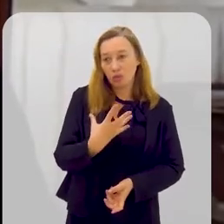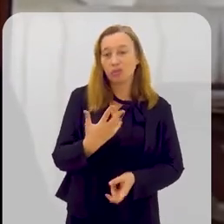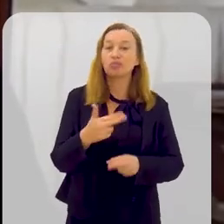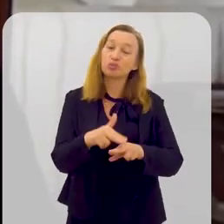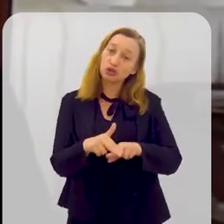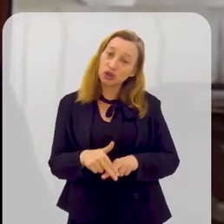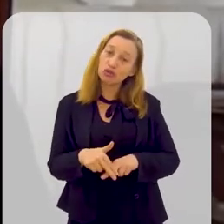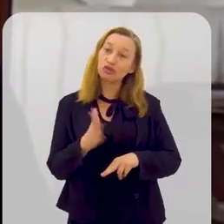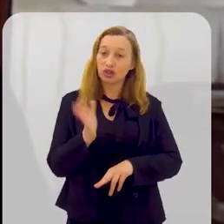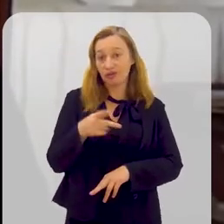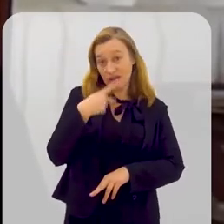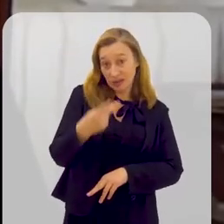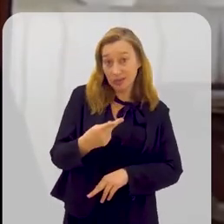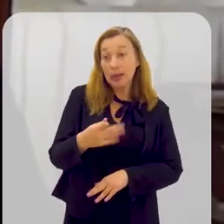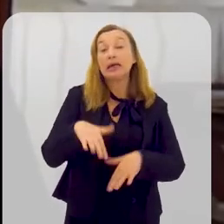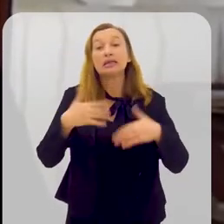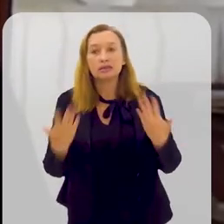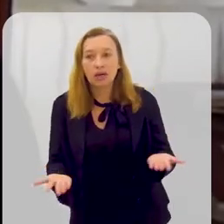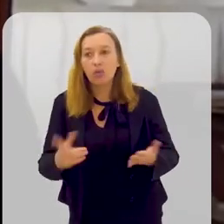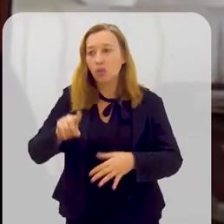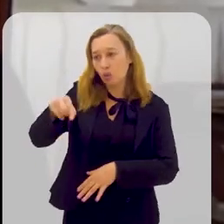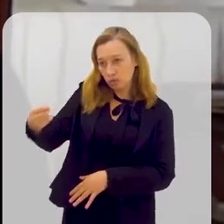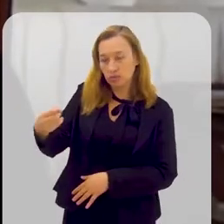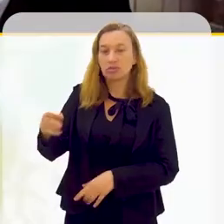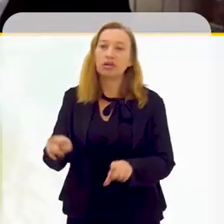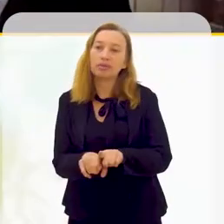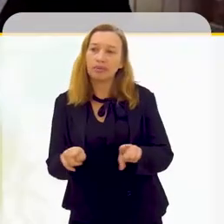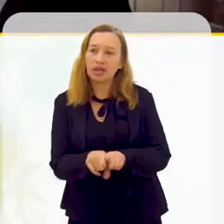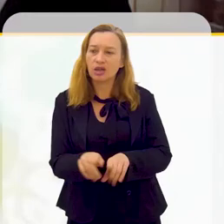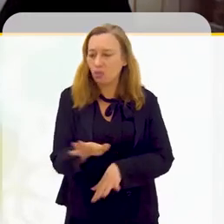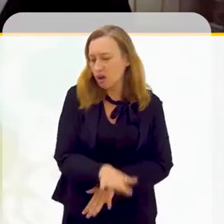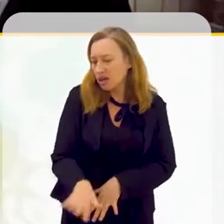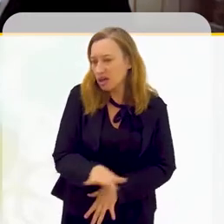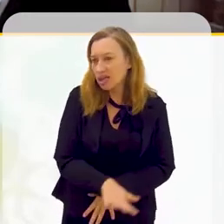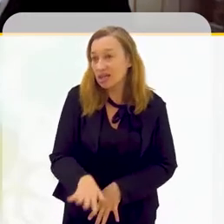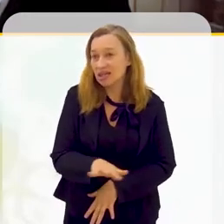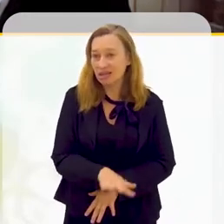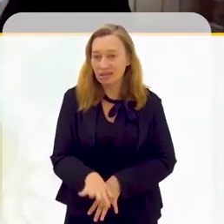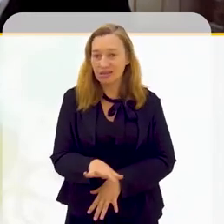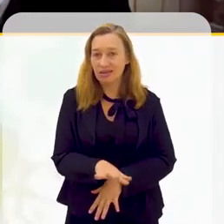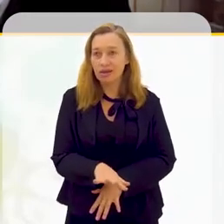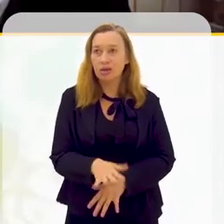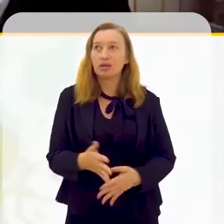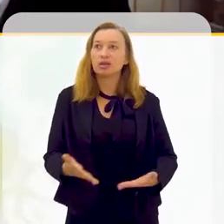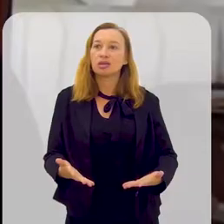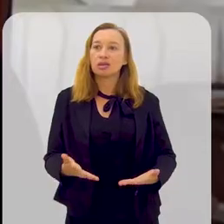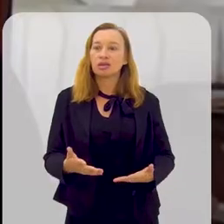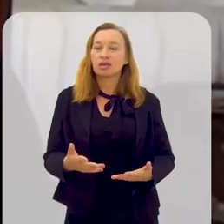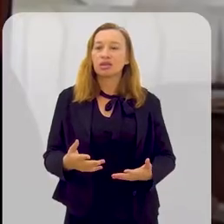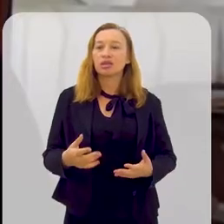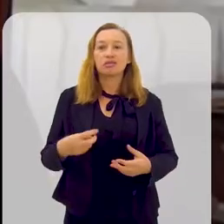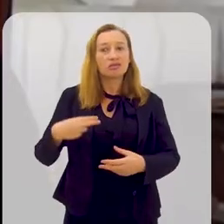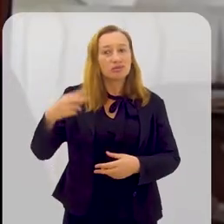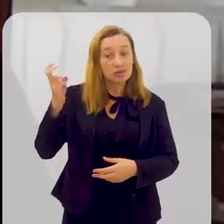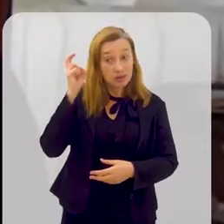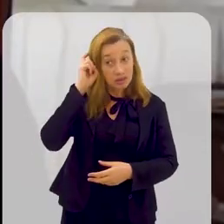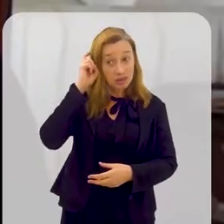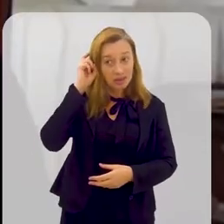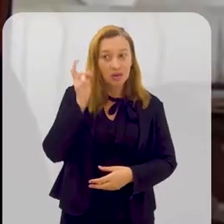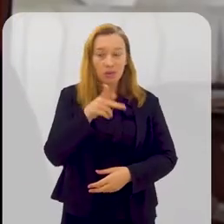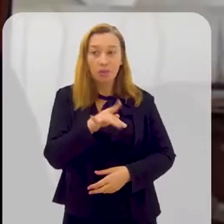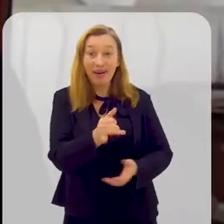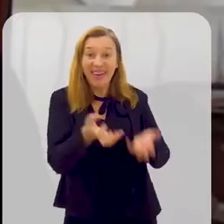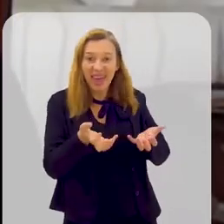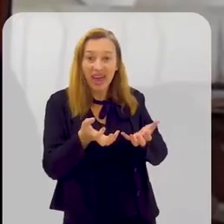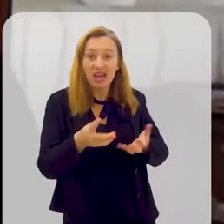dão certo por esse motivo e tem outro uma criança que faz o implante